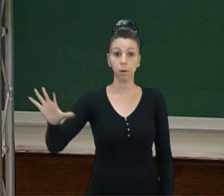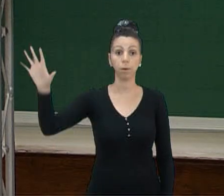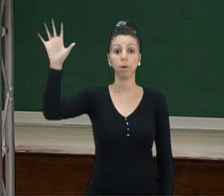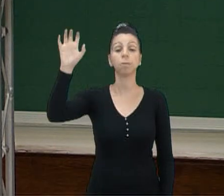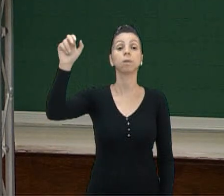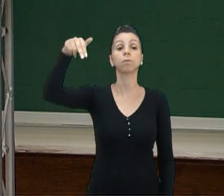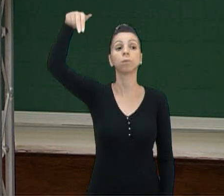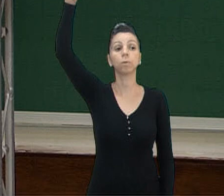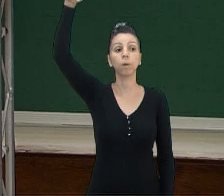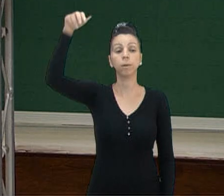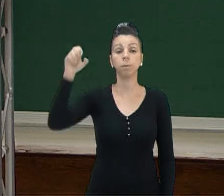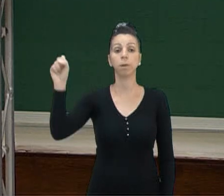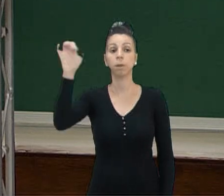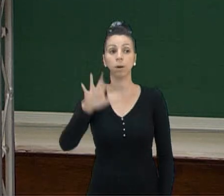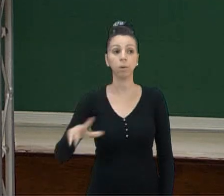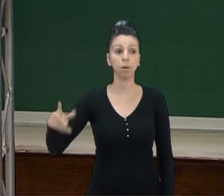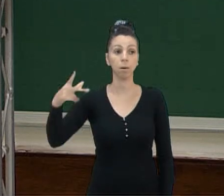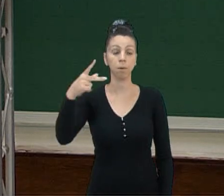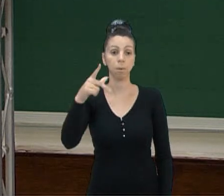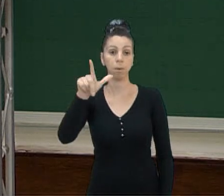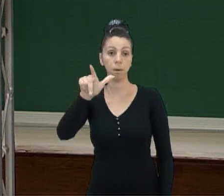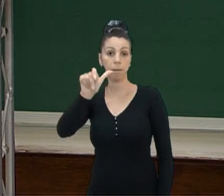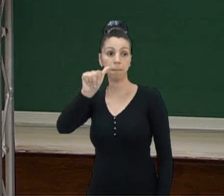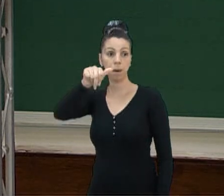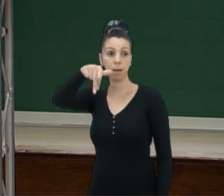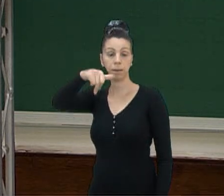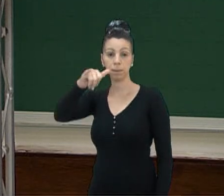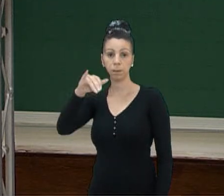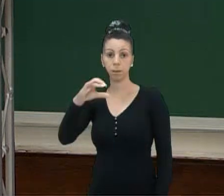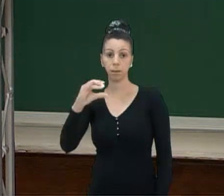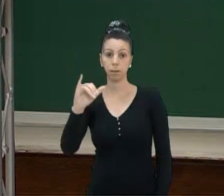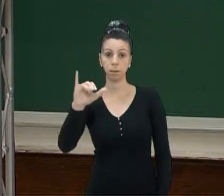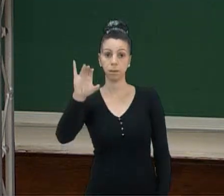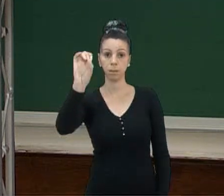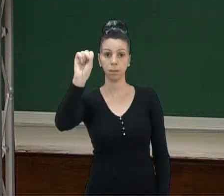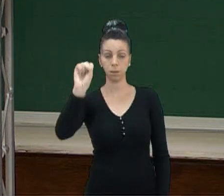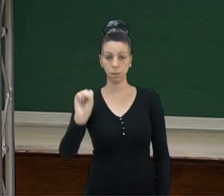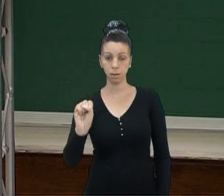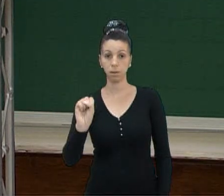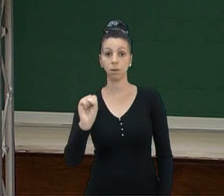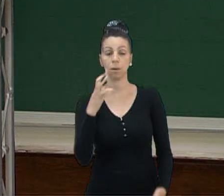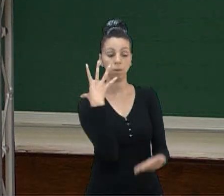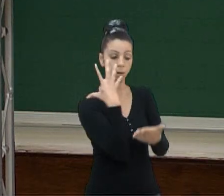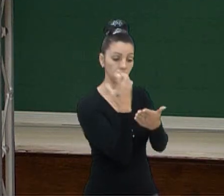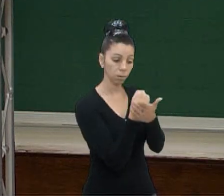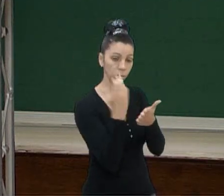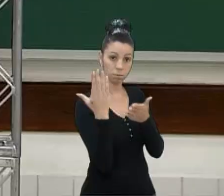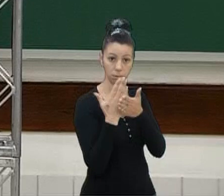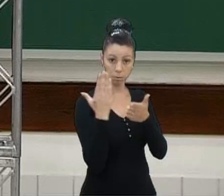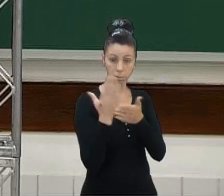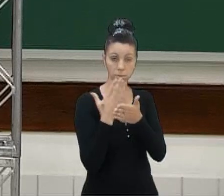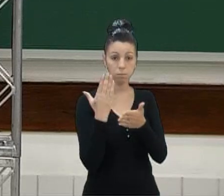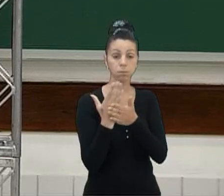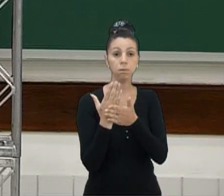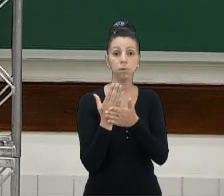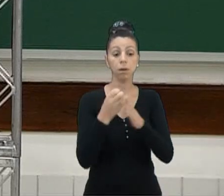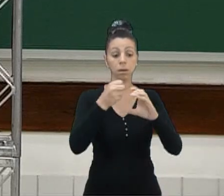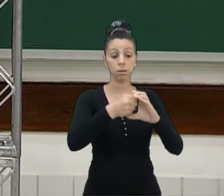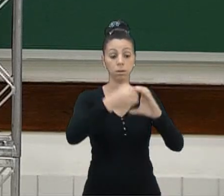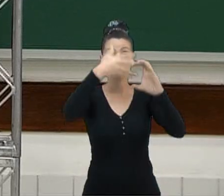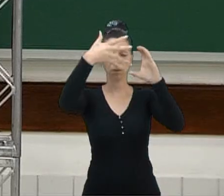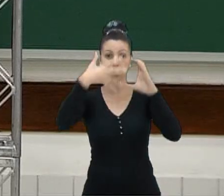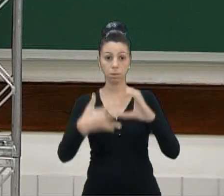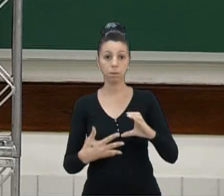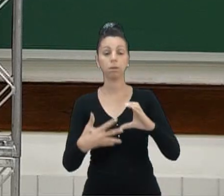das planícies. Certo? Então, pensem um pouquinho, anotem lá no caderno de vocês quais são as características